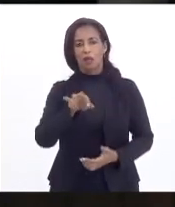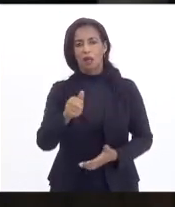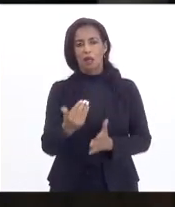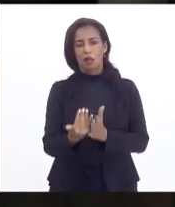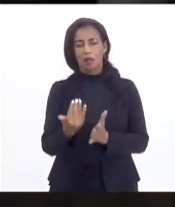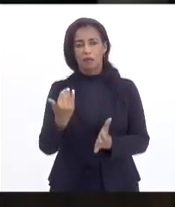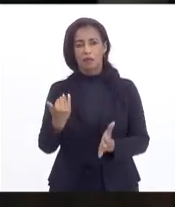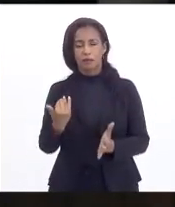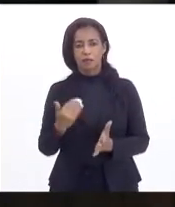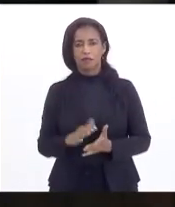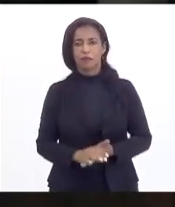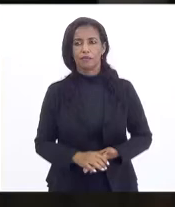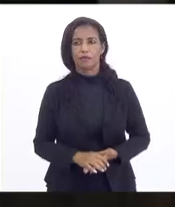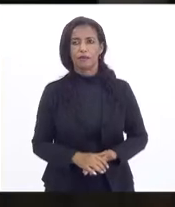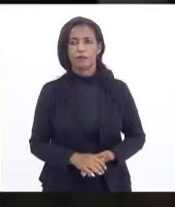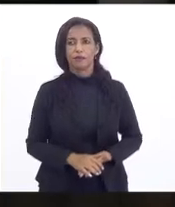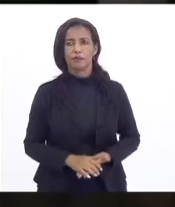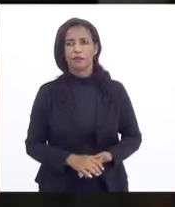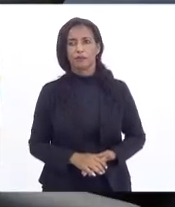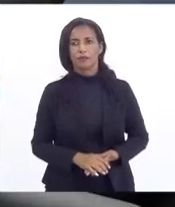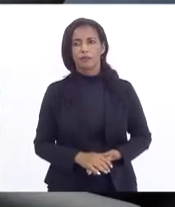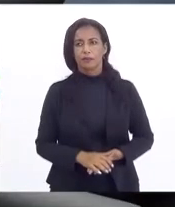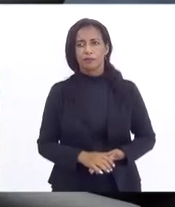da ata da sessão anterior.